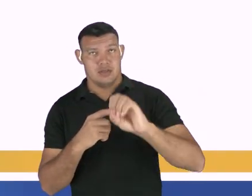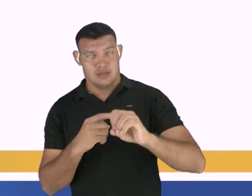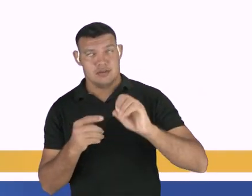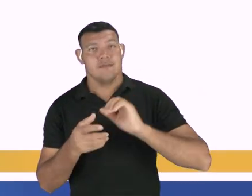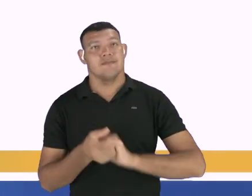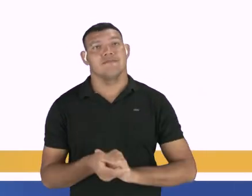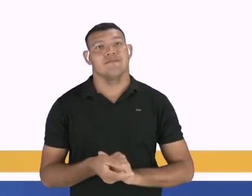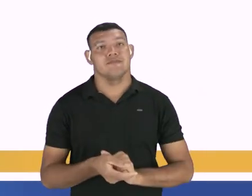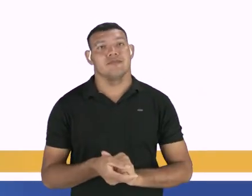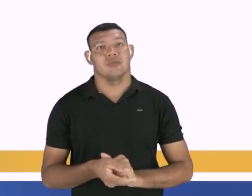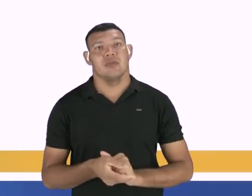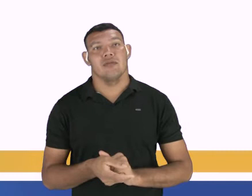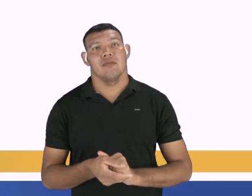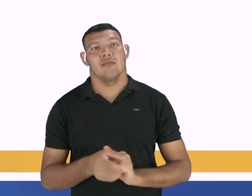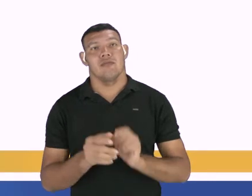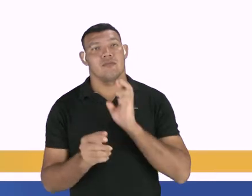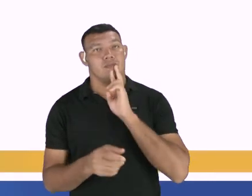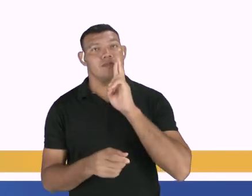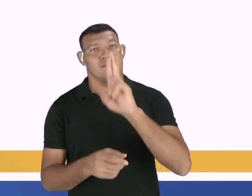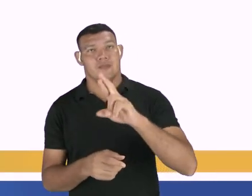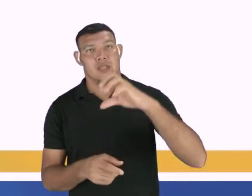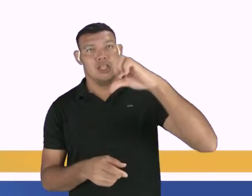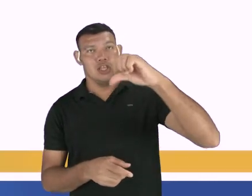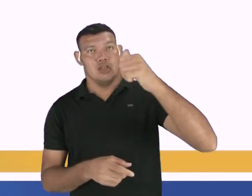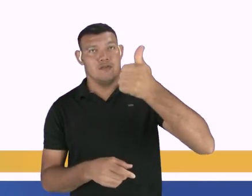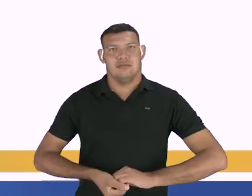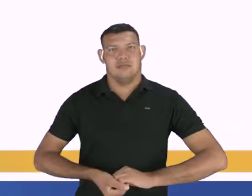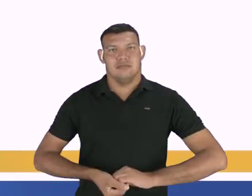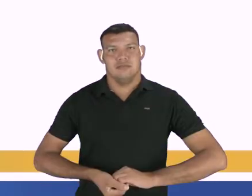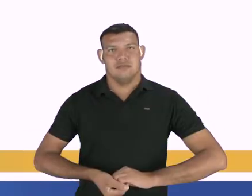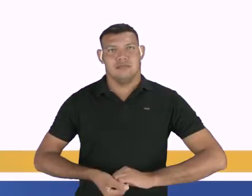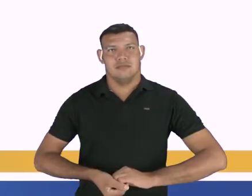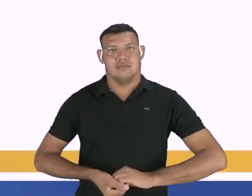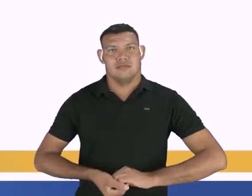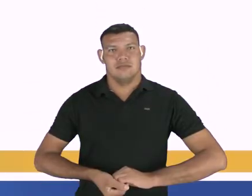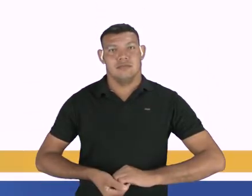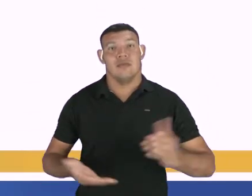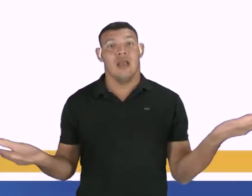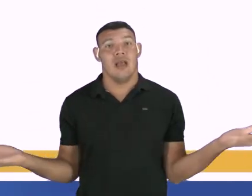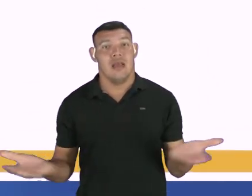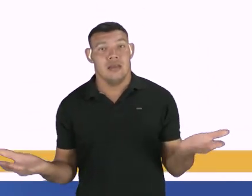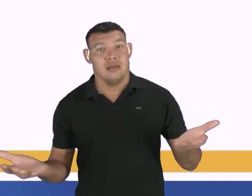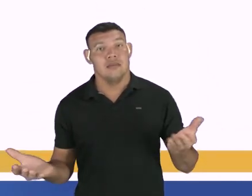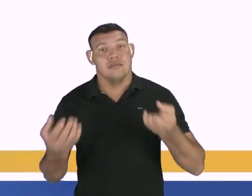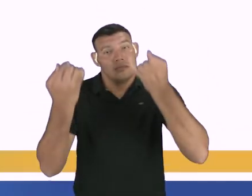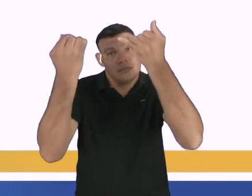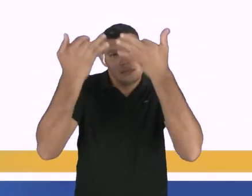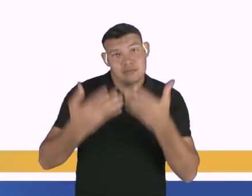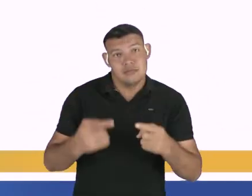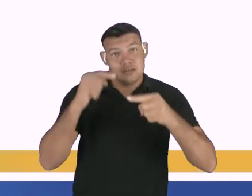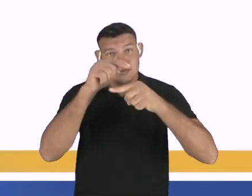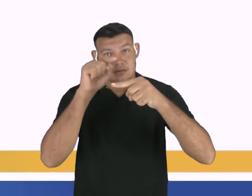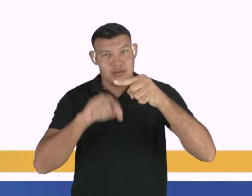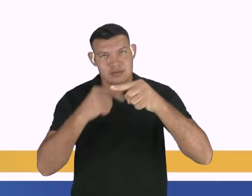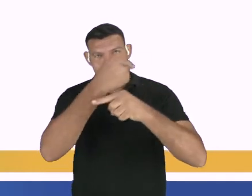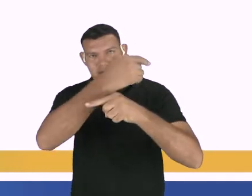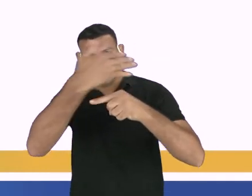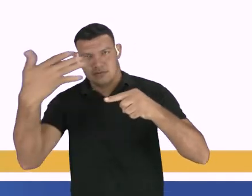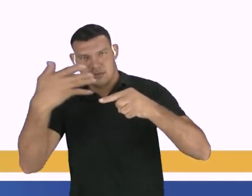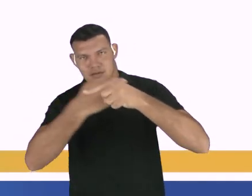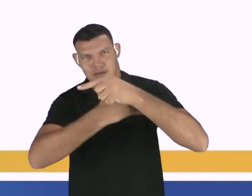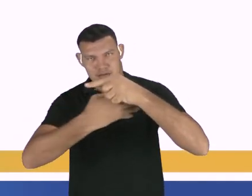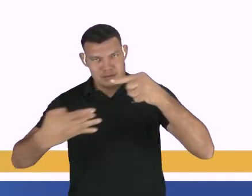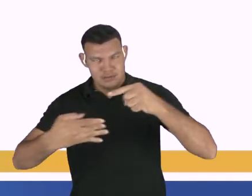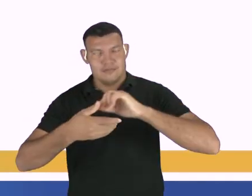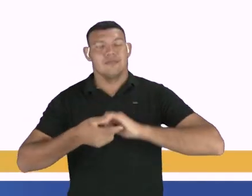para simplificar essa fração, ok? Agora vamos falar da divisão de números na forma de